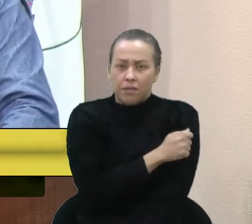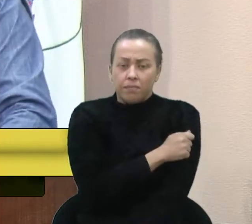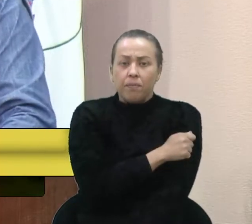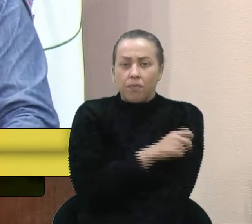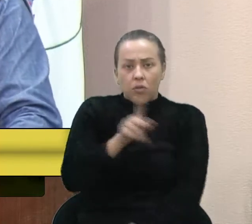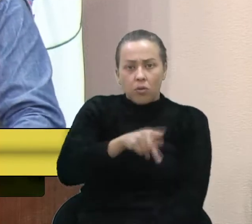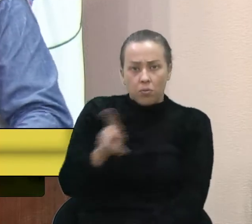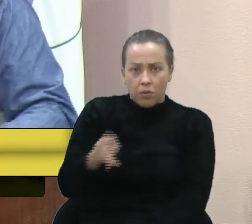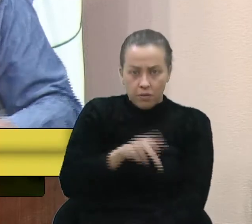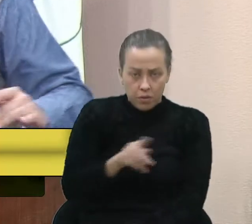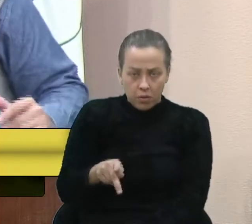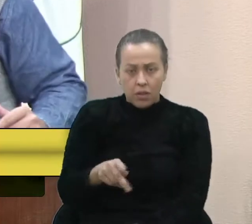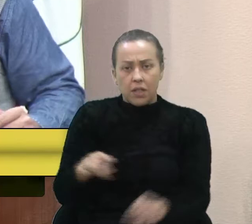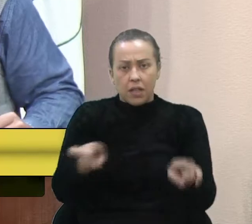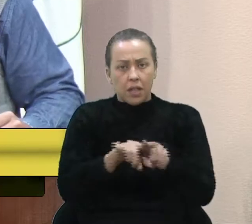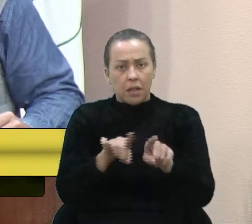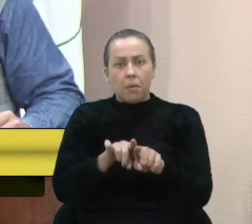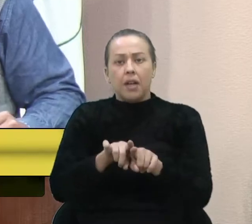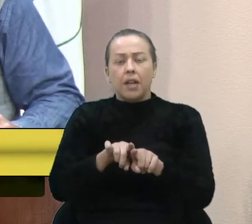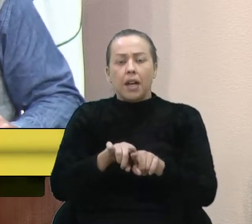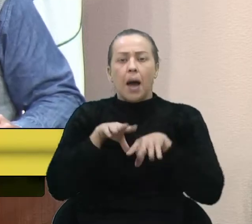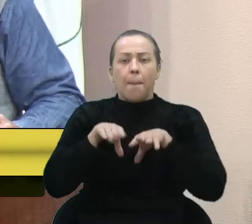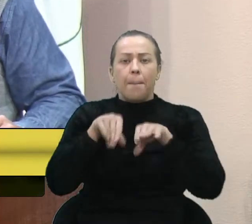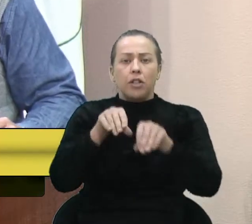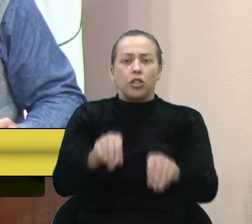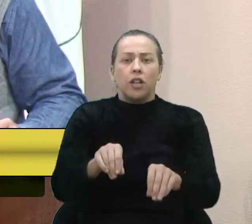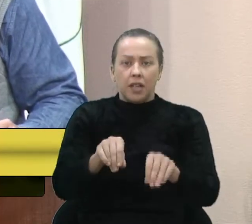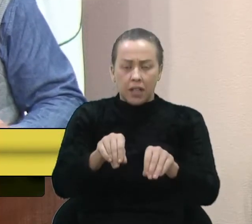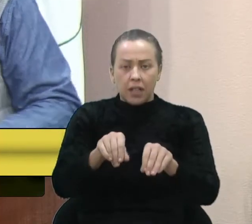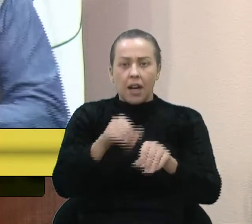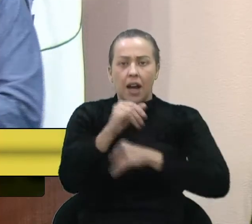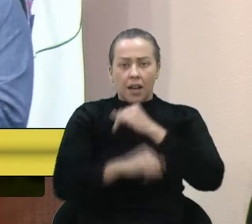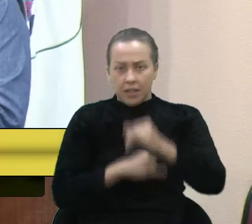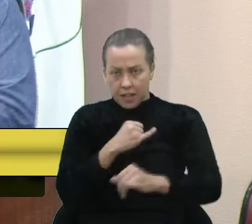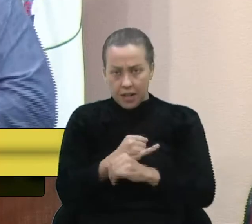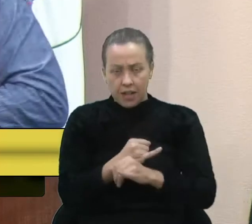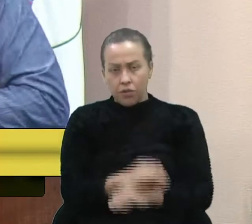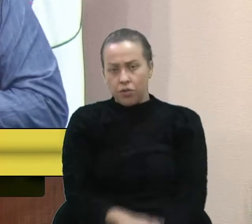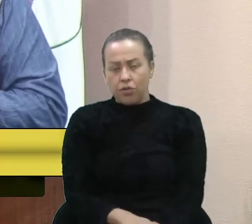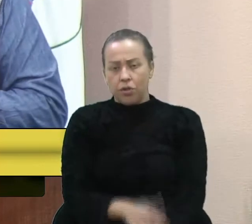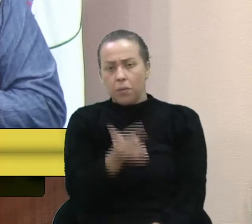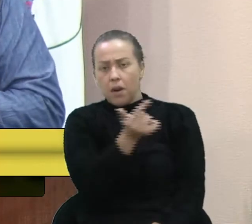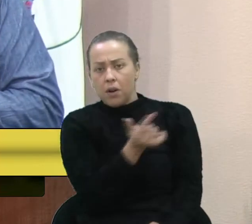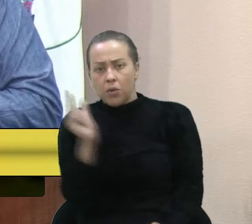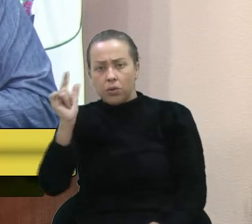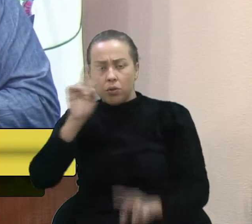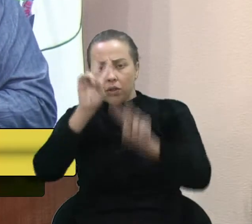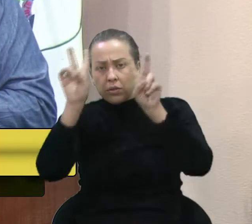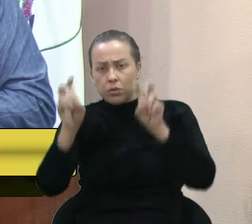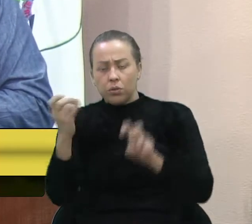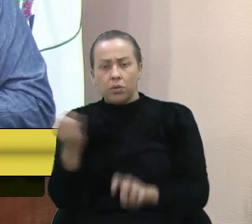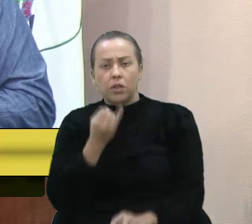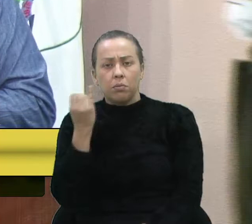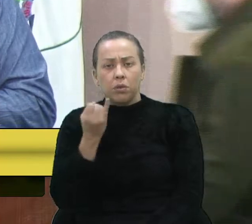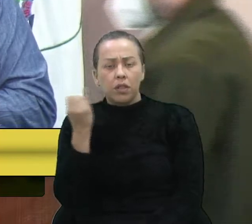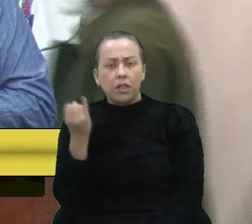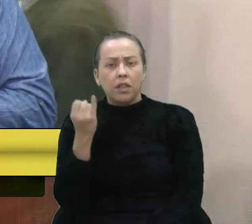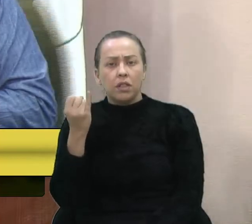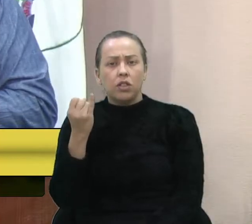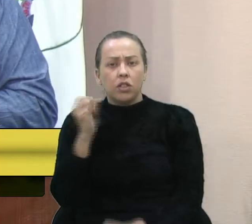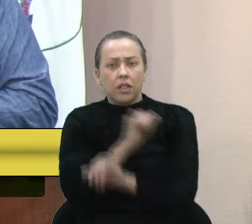dos professores, acessarem aos recursos digitais. Uma outra questão importante que eu acho que fica aqui em Caxias para